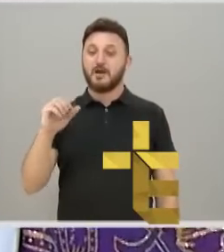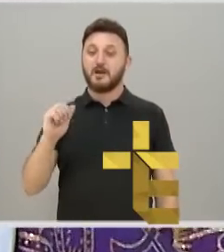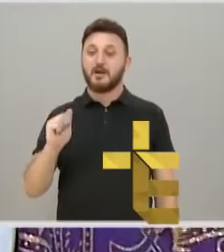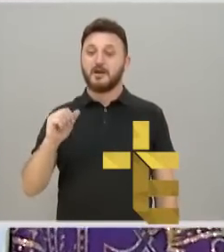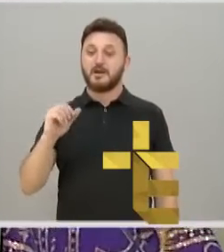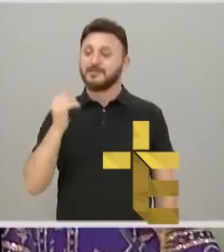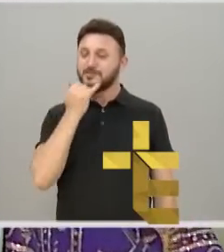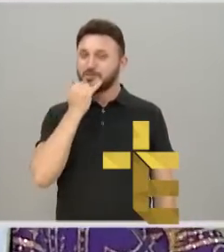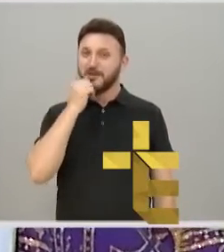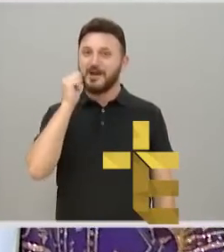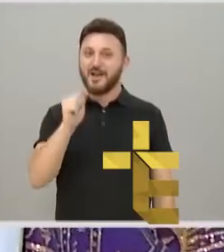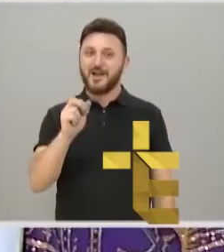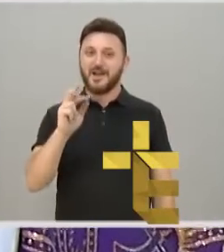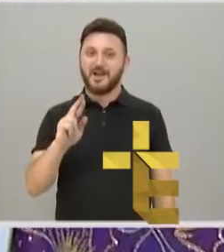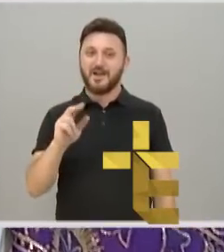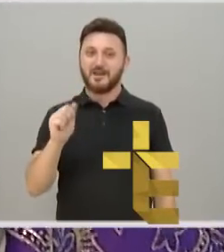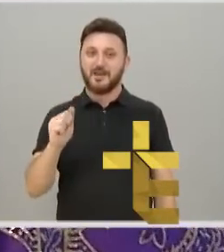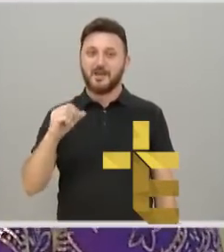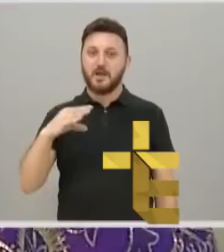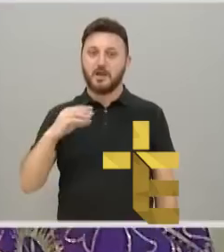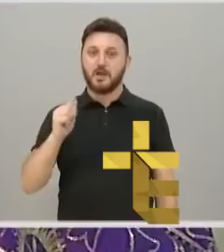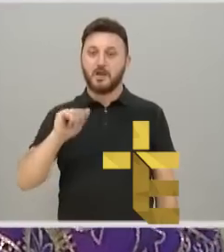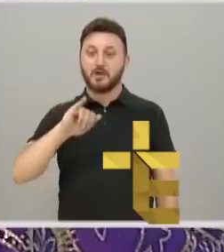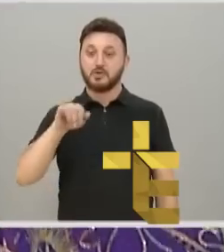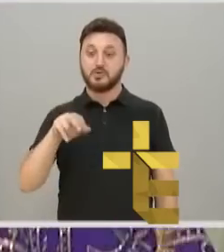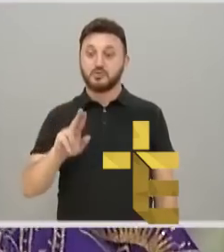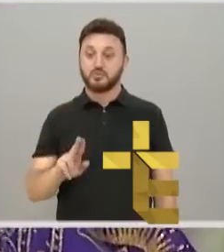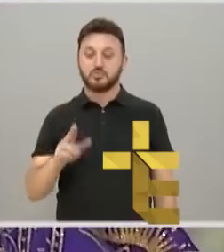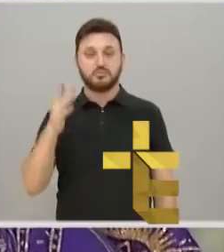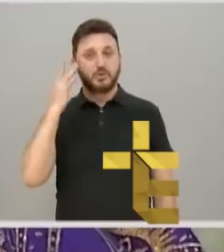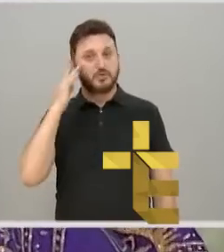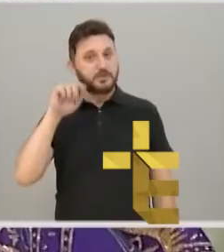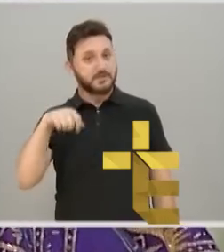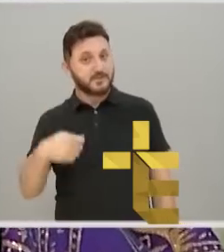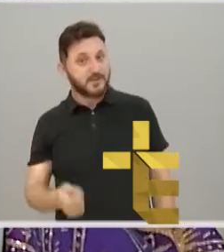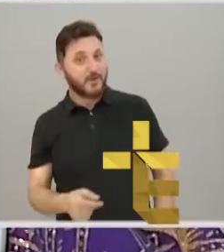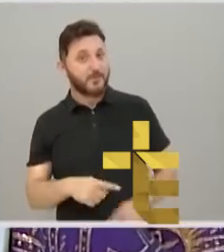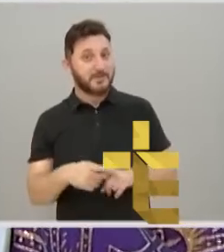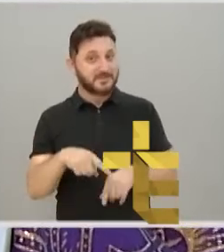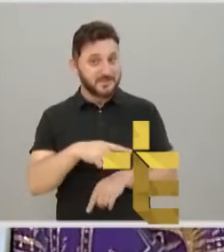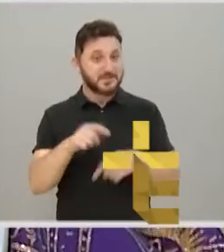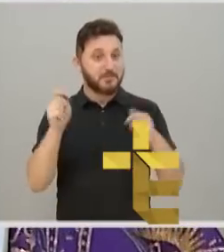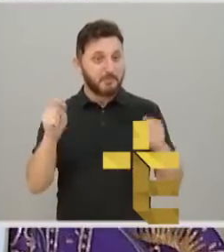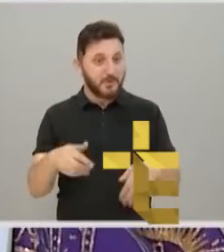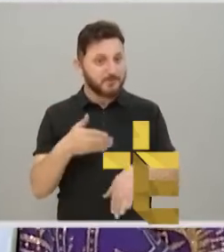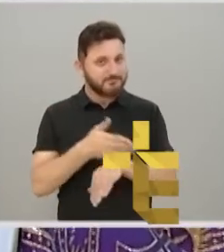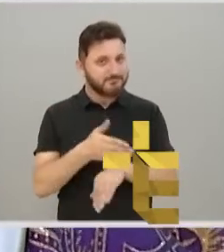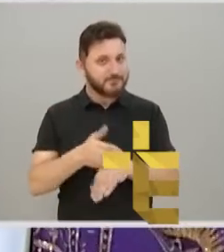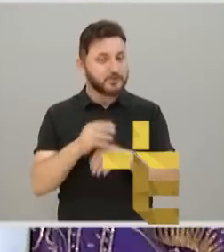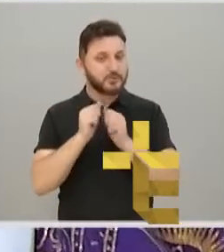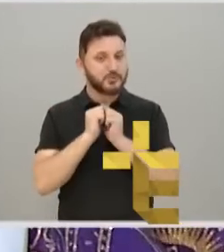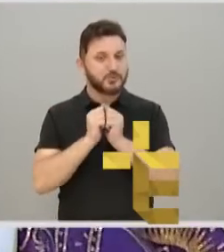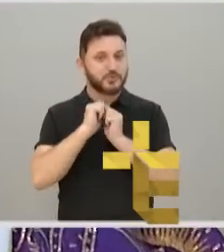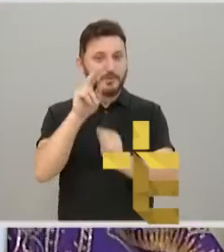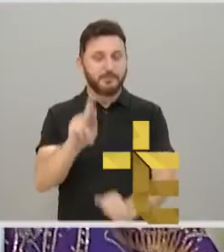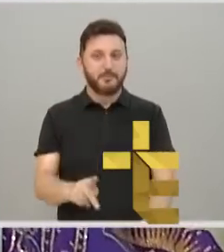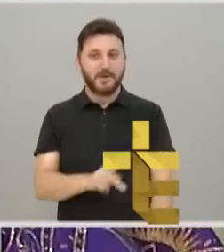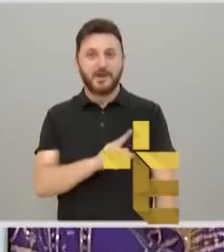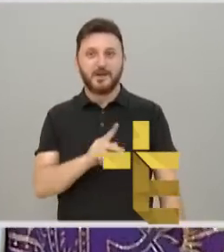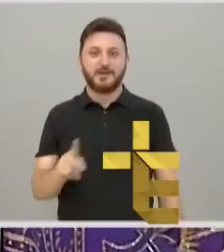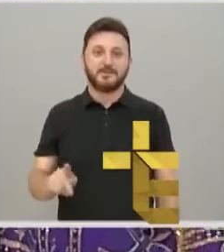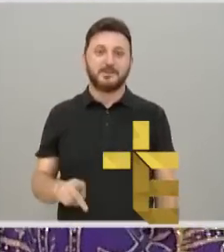Vieira, Vila Cristina, em Aracaju, fazendo o lançamento Espiritualidade, Intercessão, Combate